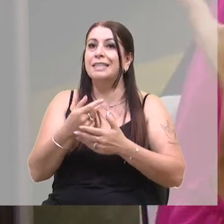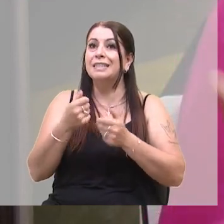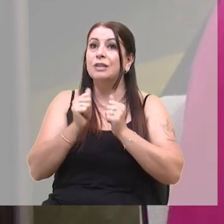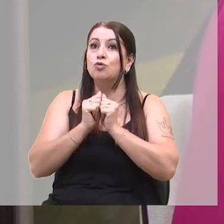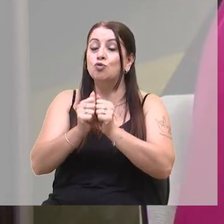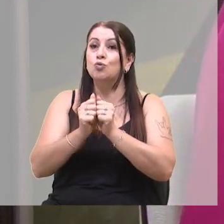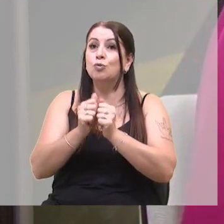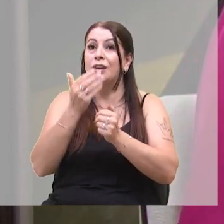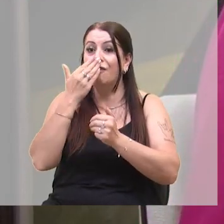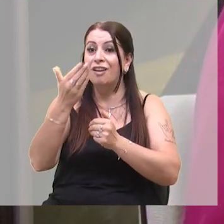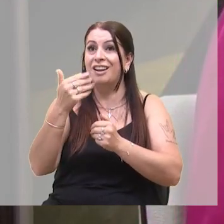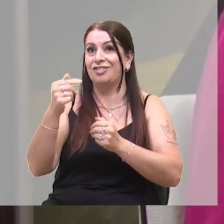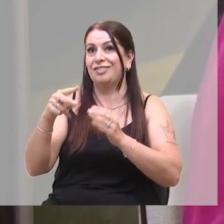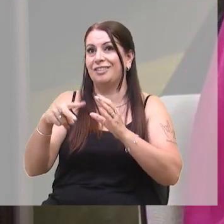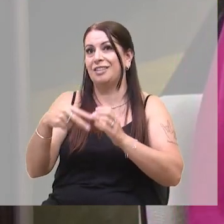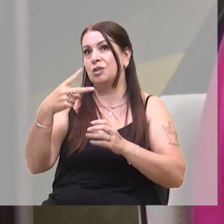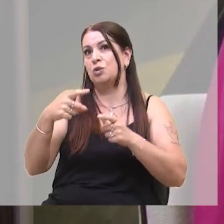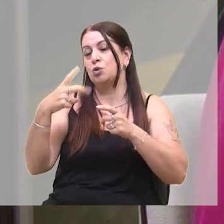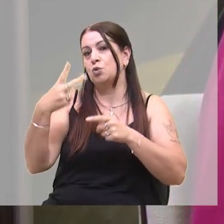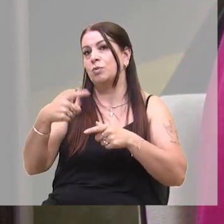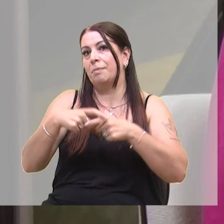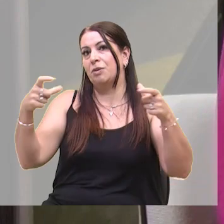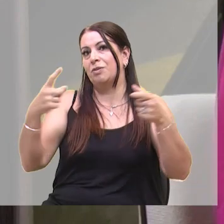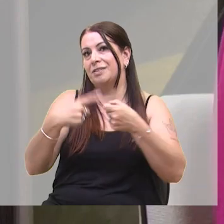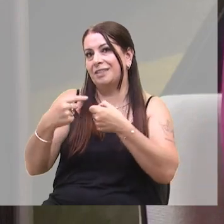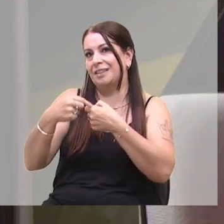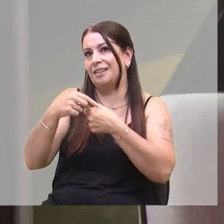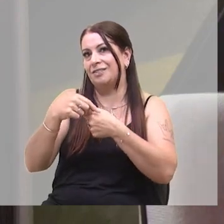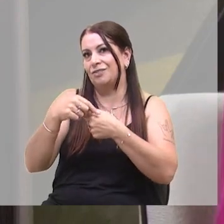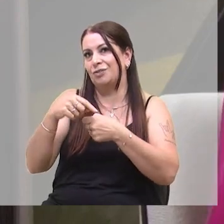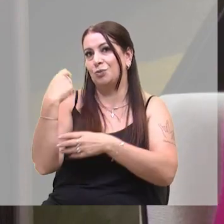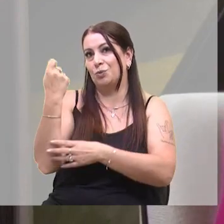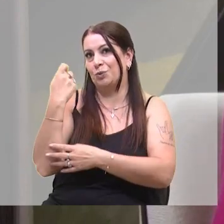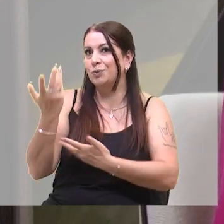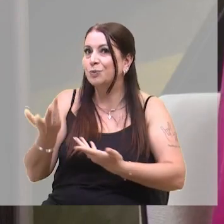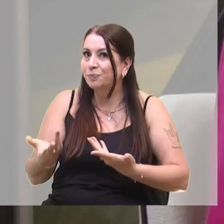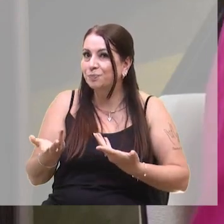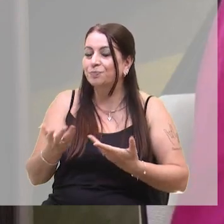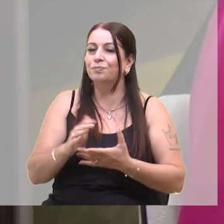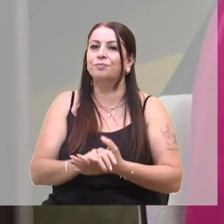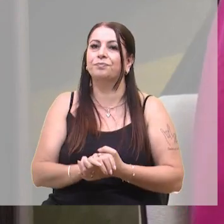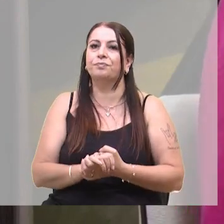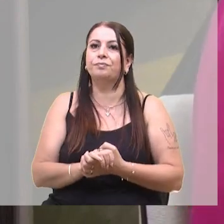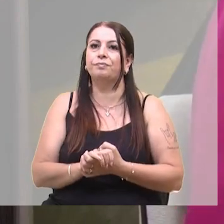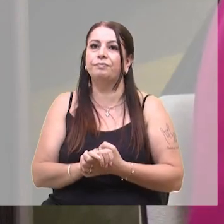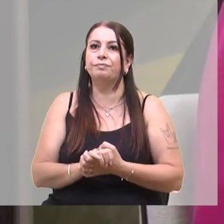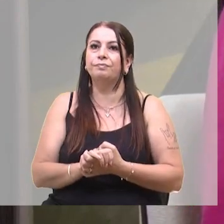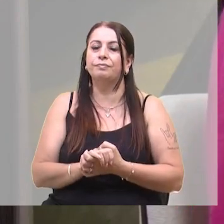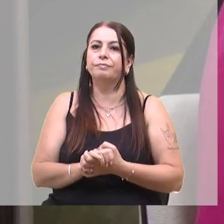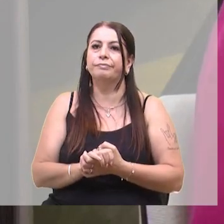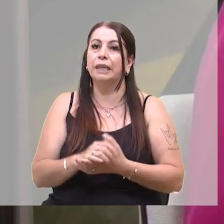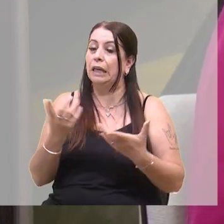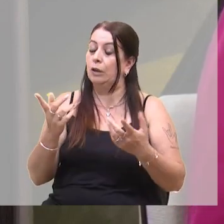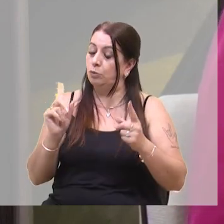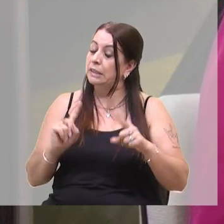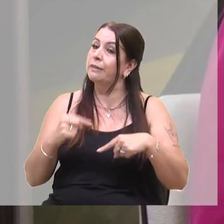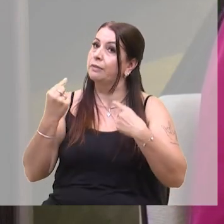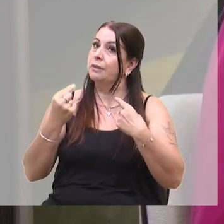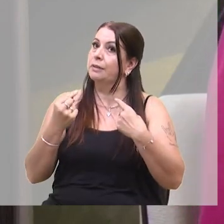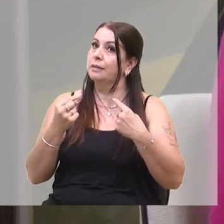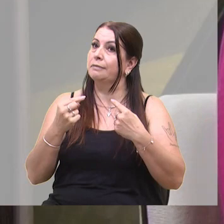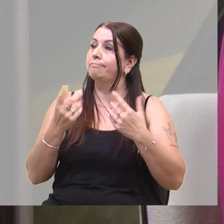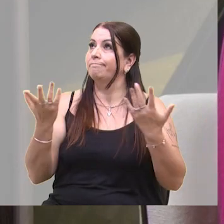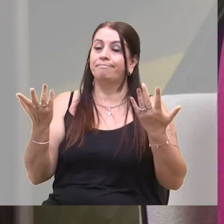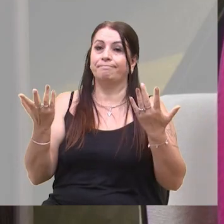uma super responsabilidade, né, de conseguir estar à frente da casa da segunda maior cidade do Rio Grande do